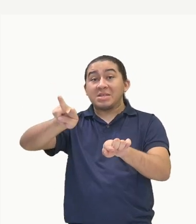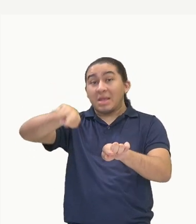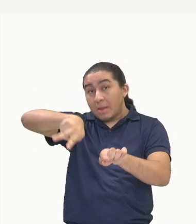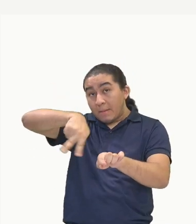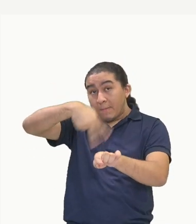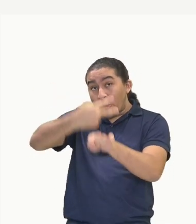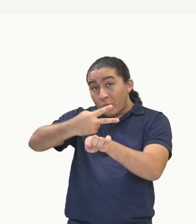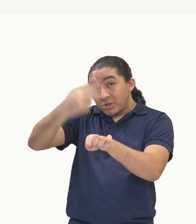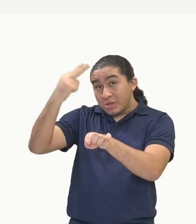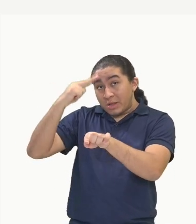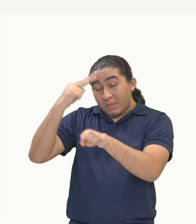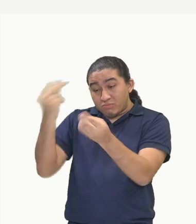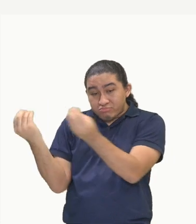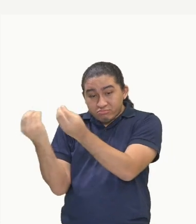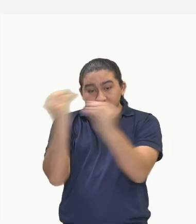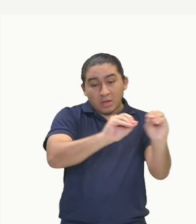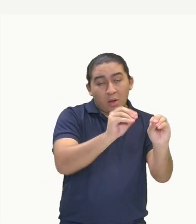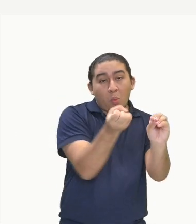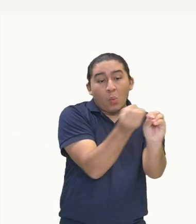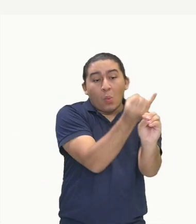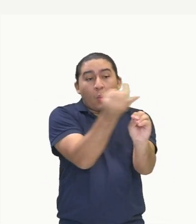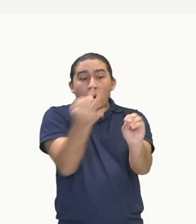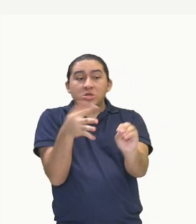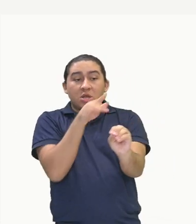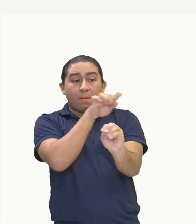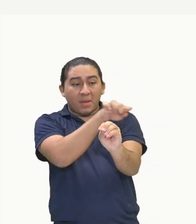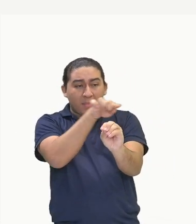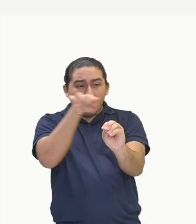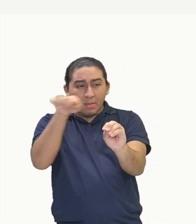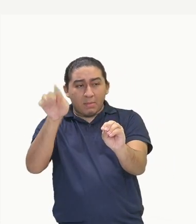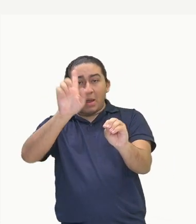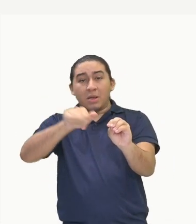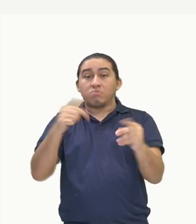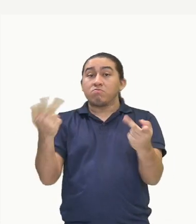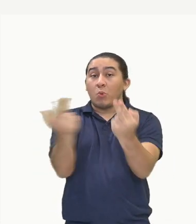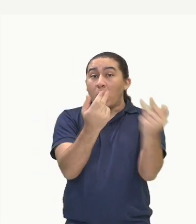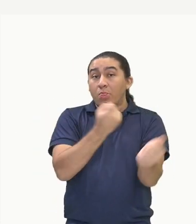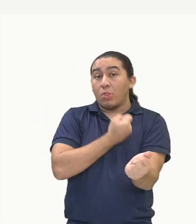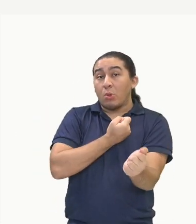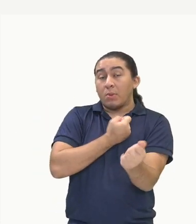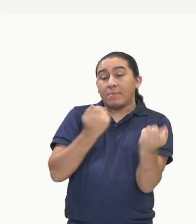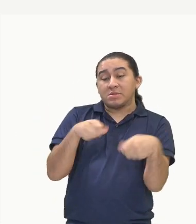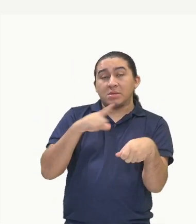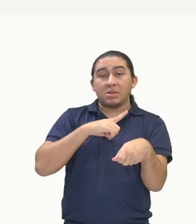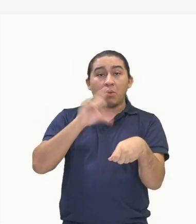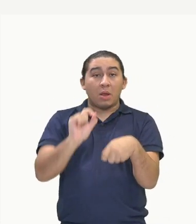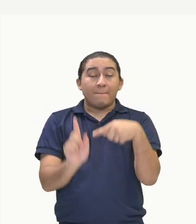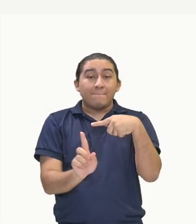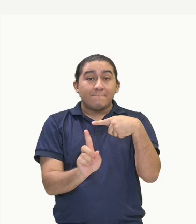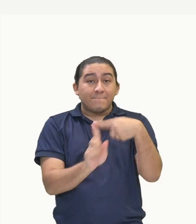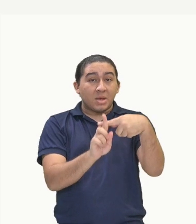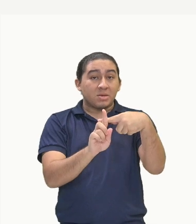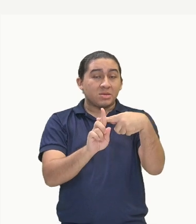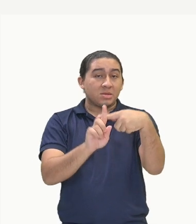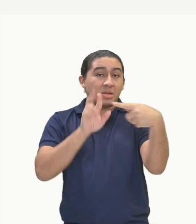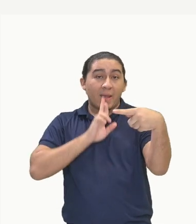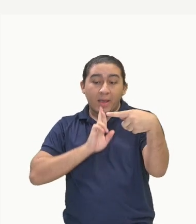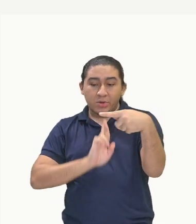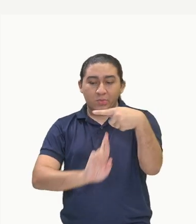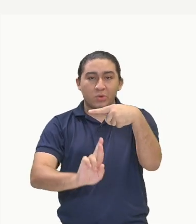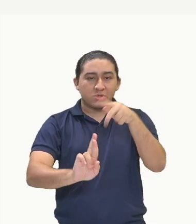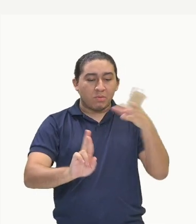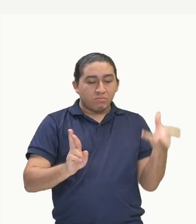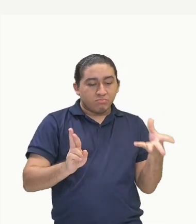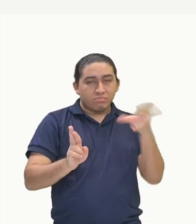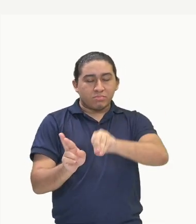número de casas decimais, porque esse mesmo número de casas decimais você vai acrescentar lá no resultado. Tá